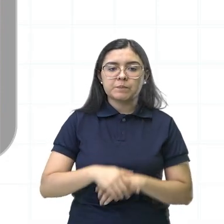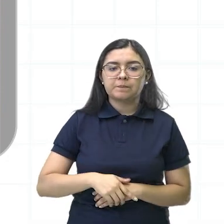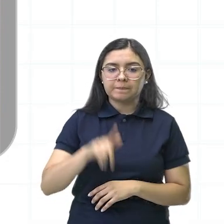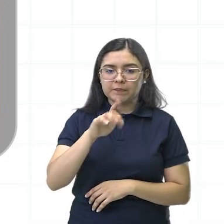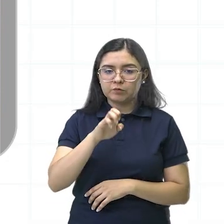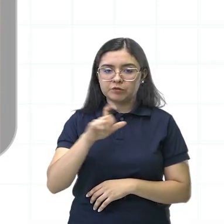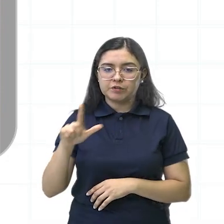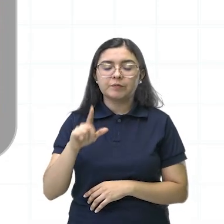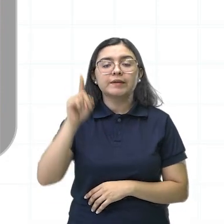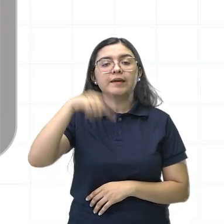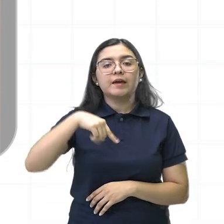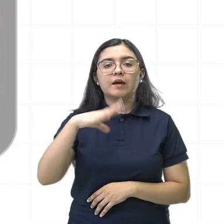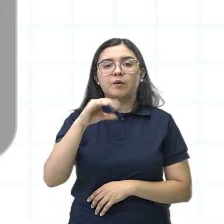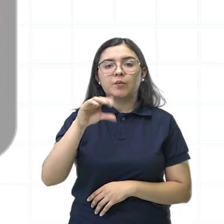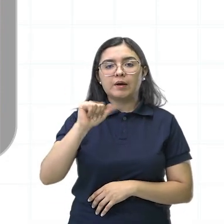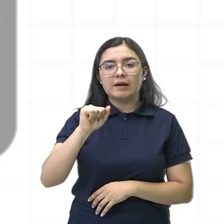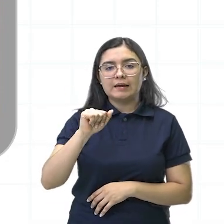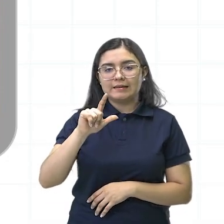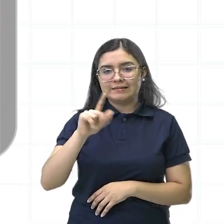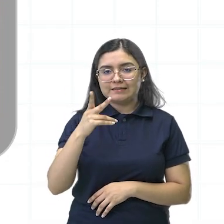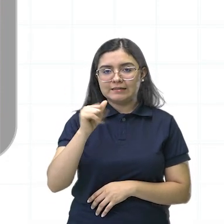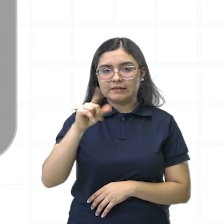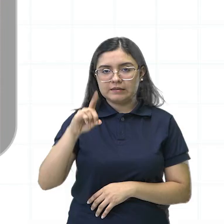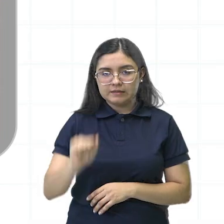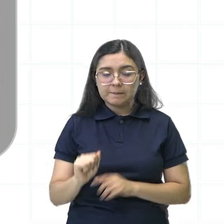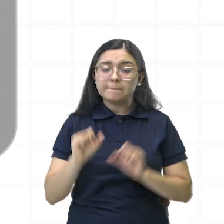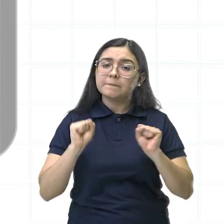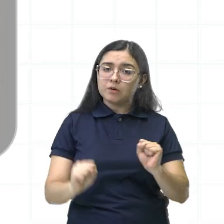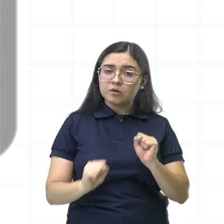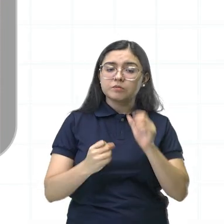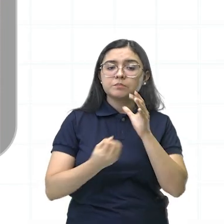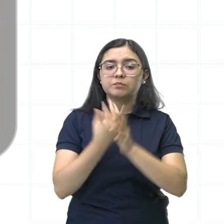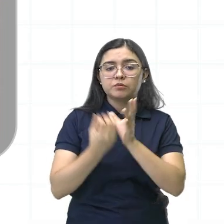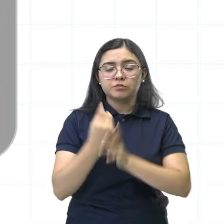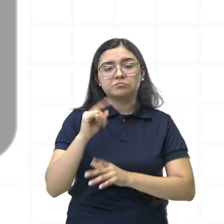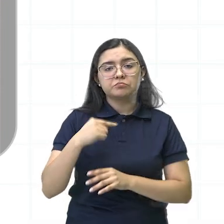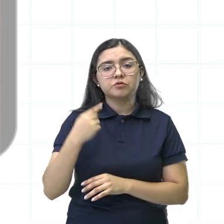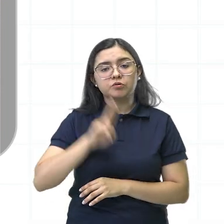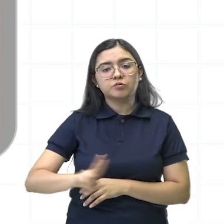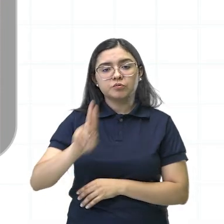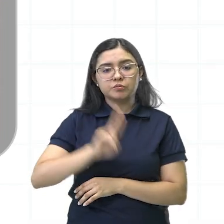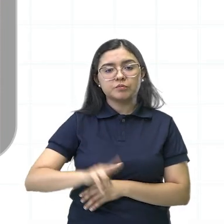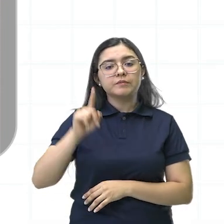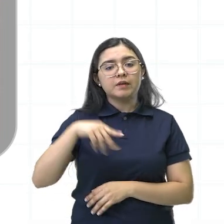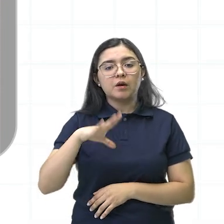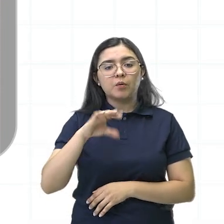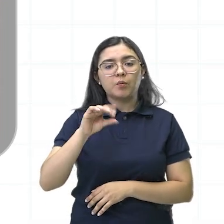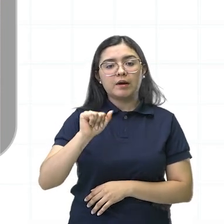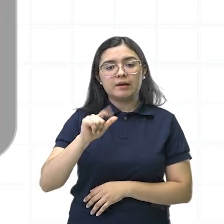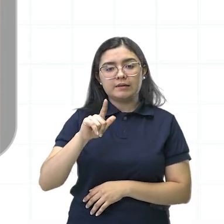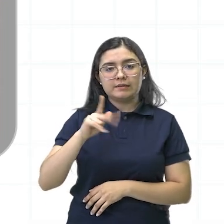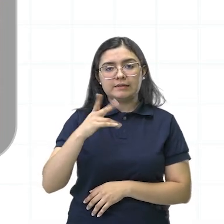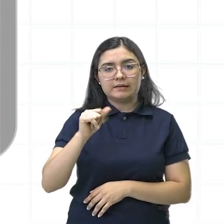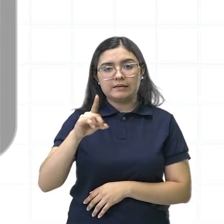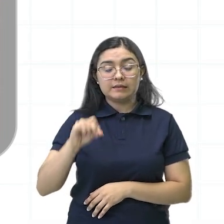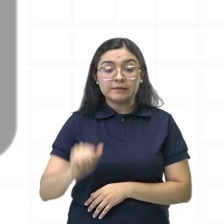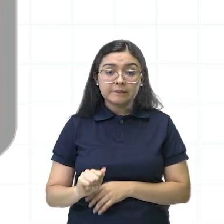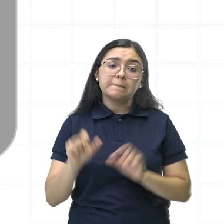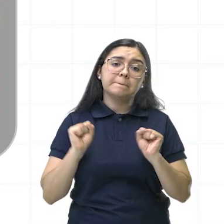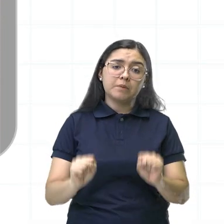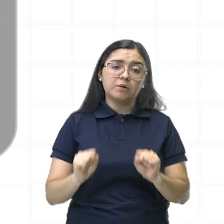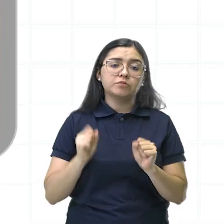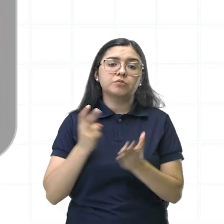coalhada. Aí, o processo pode parar e produzir algo que a gente consome, né? Que é a coalhada. Ou você pode